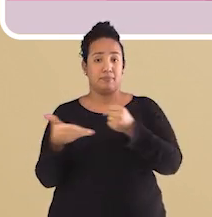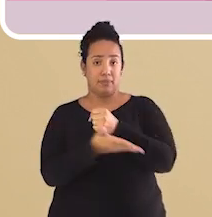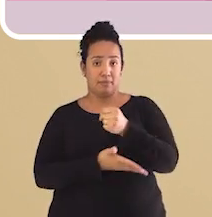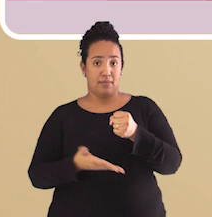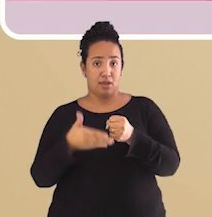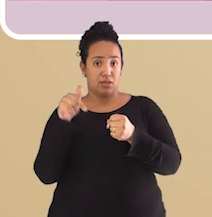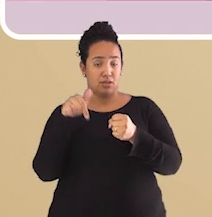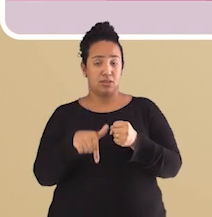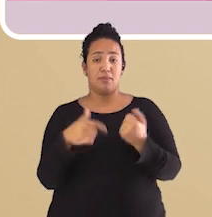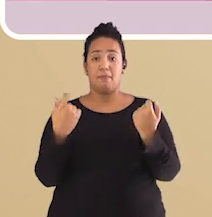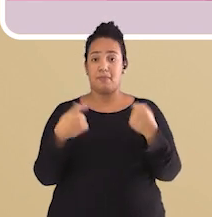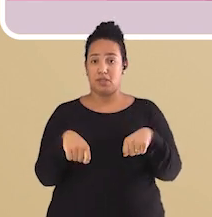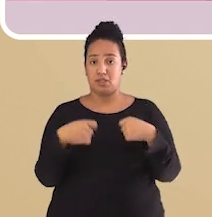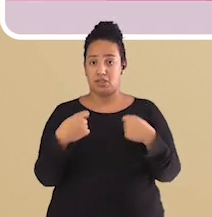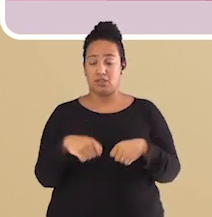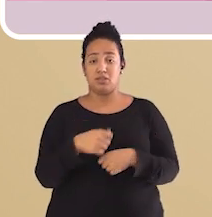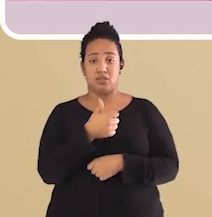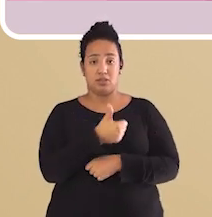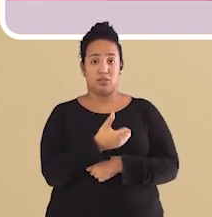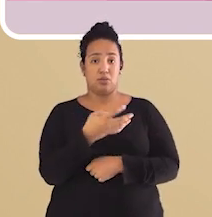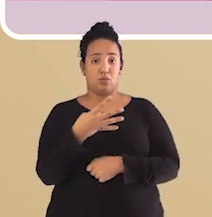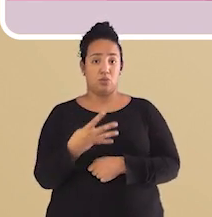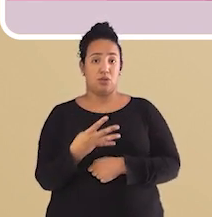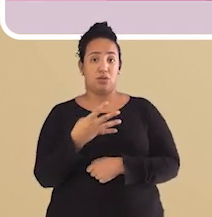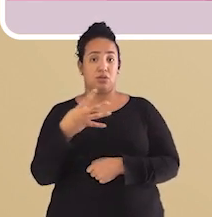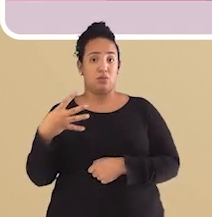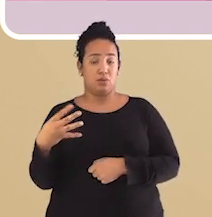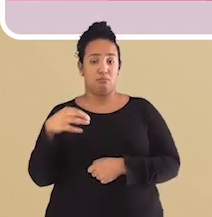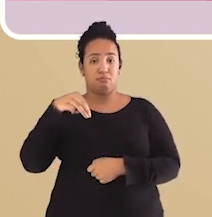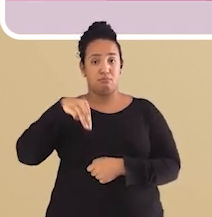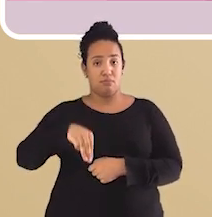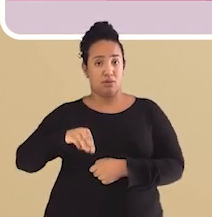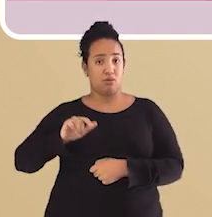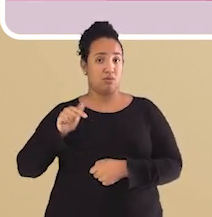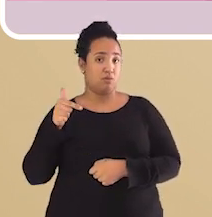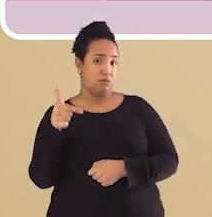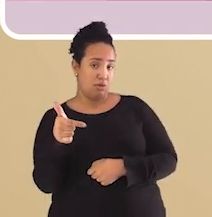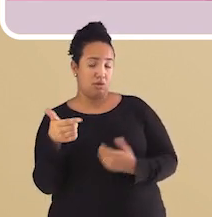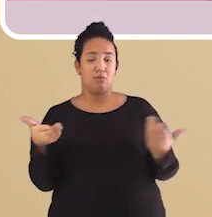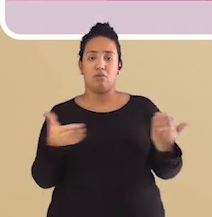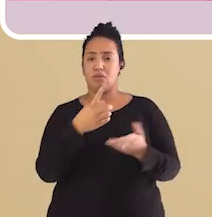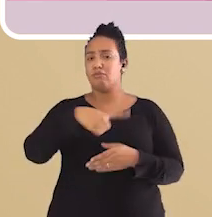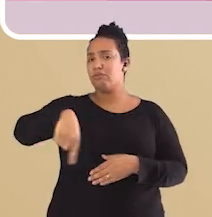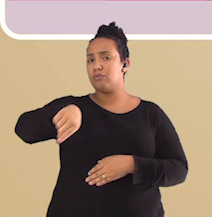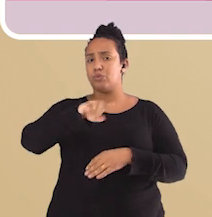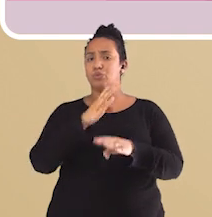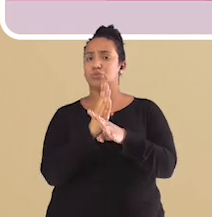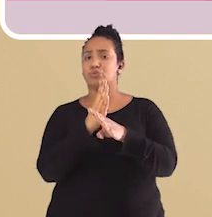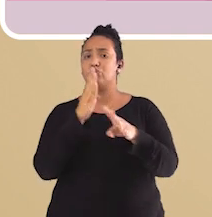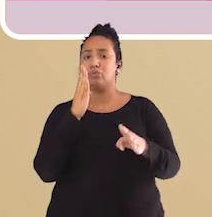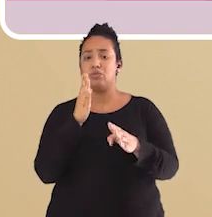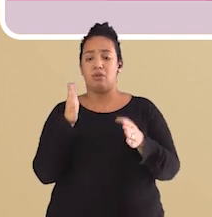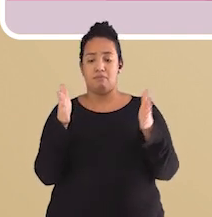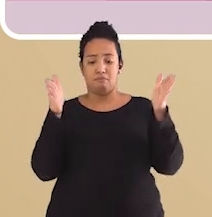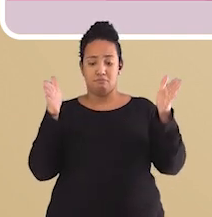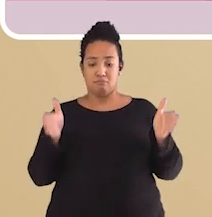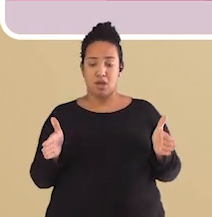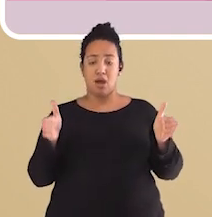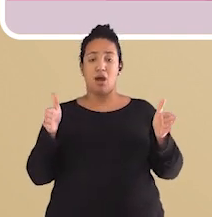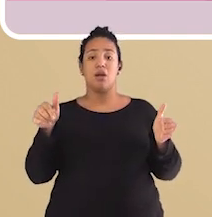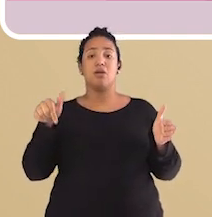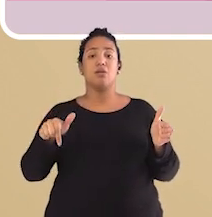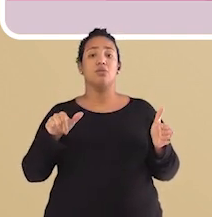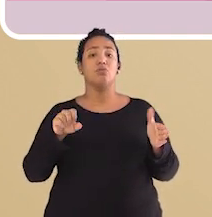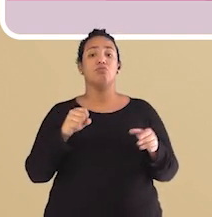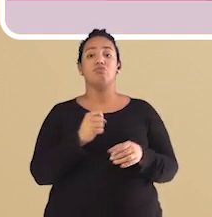da caixa deve ter área de 144 metros quadrados, vamos descobrir a medida do lado que